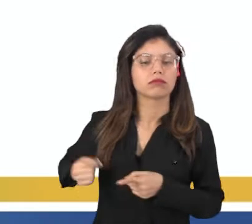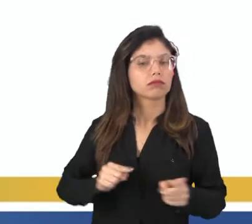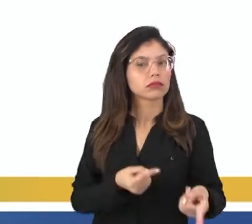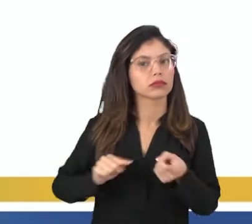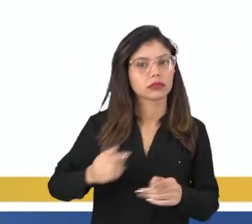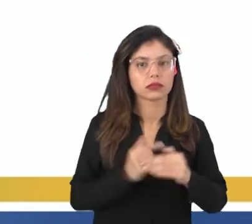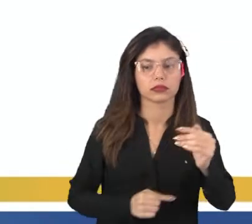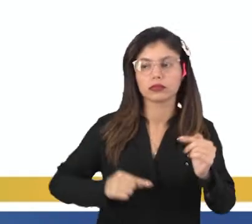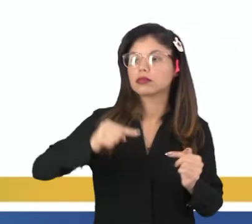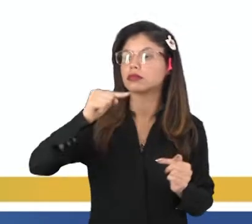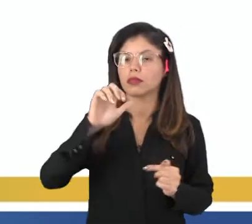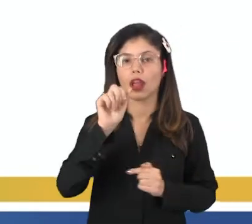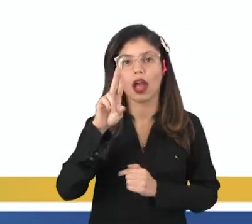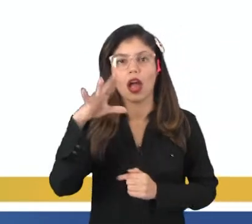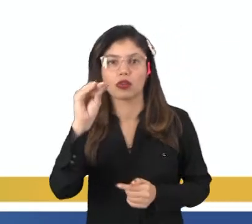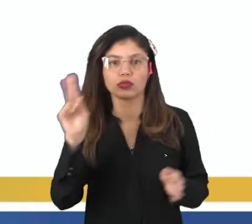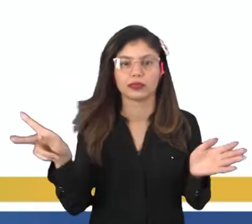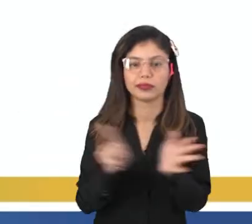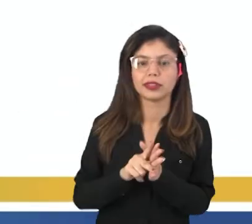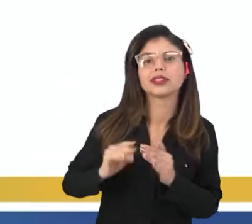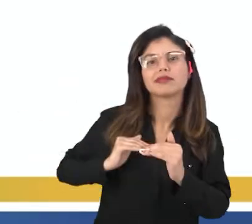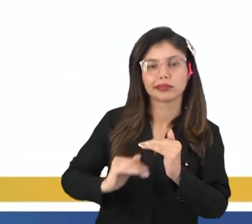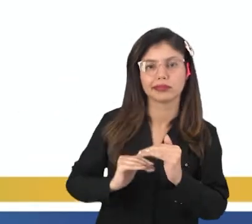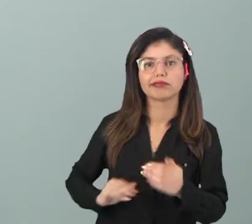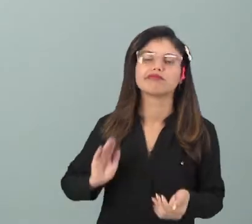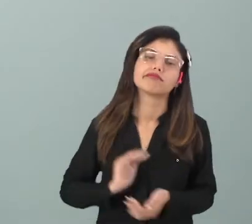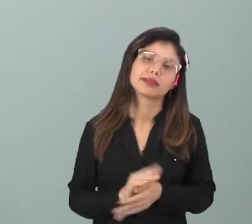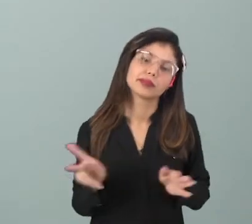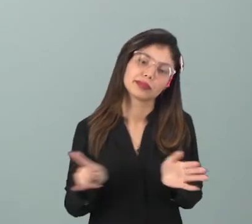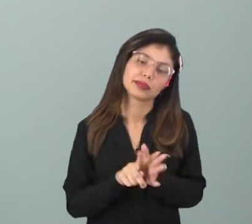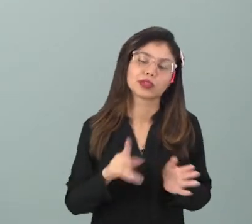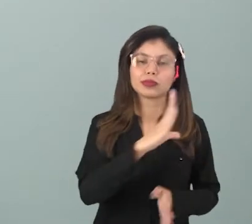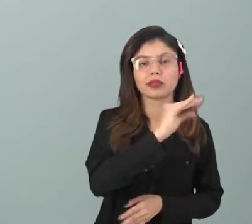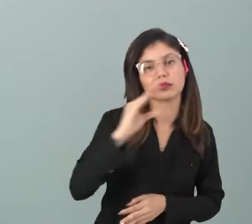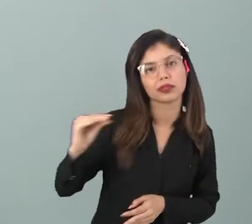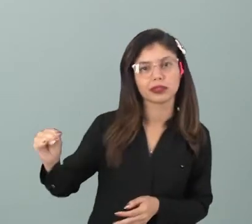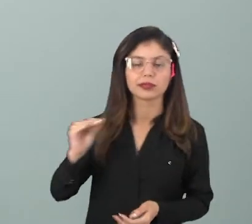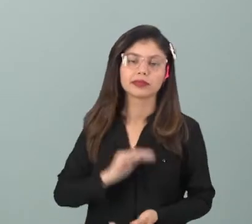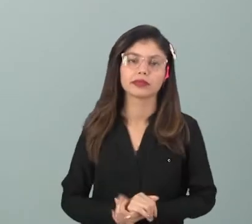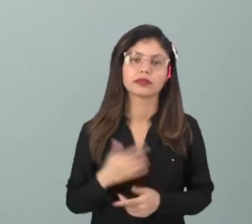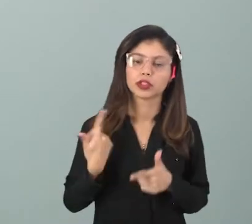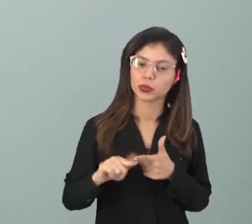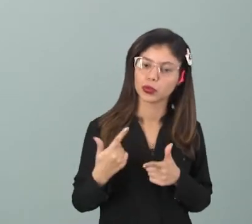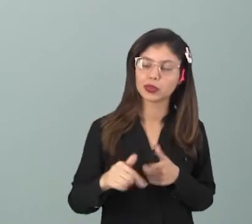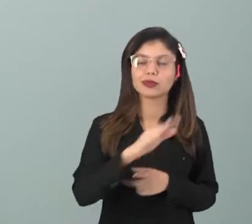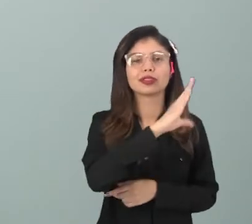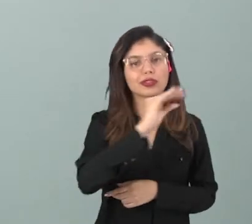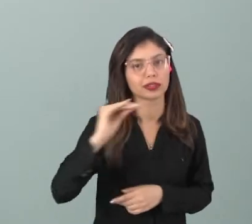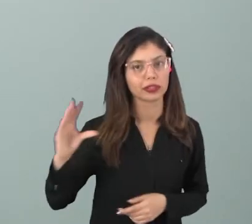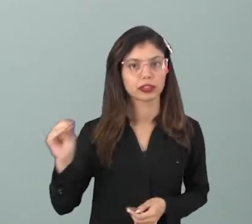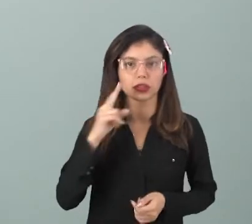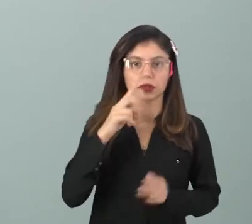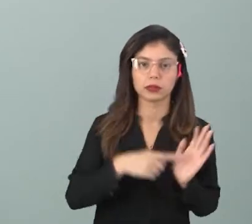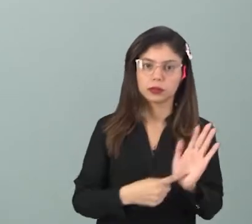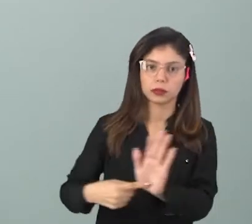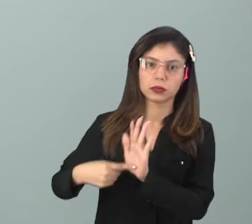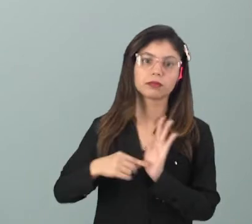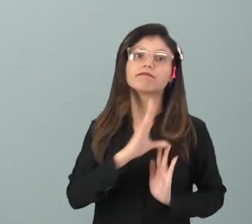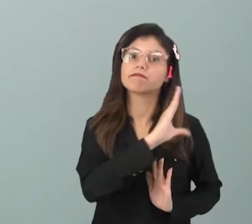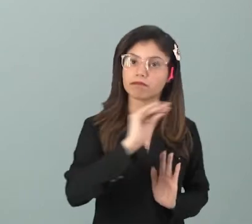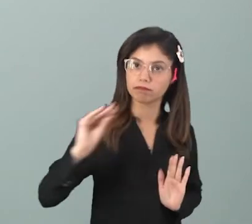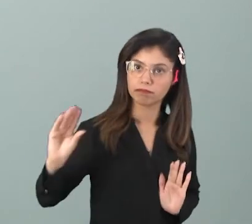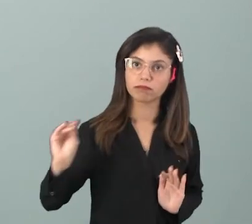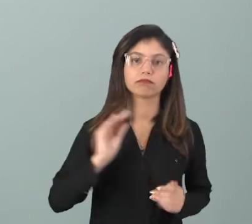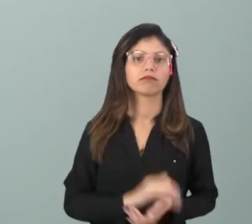provocam os altos e baixos típicos da adolescência então vejam só gente o enredo mostra que se trata de um filme